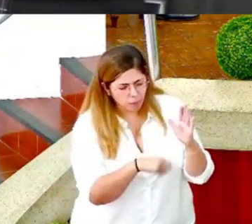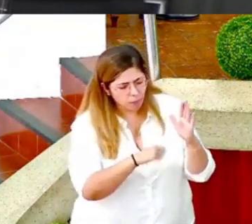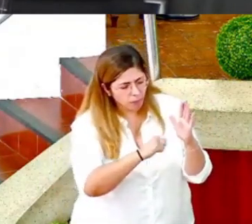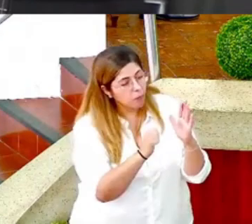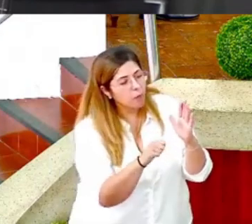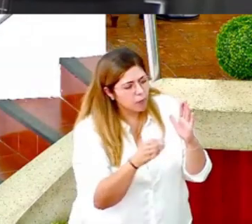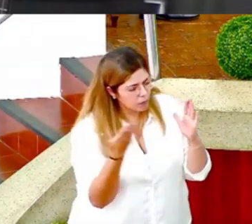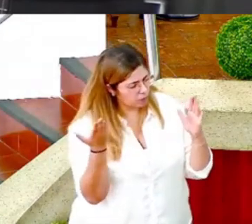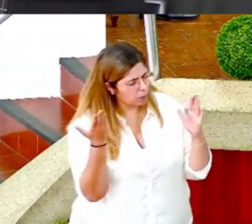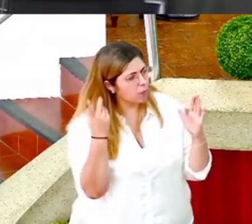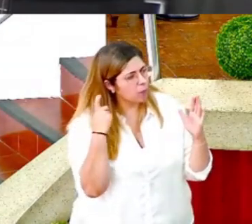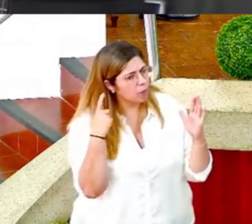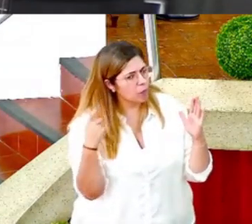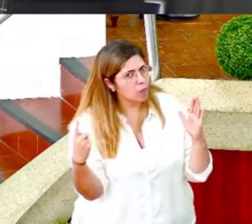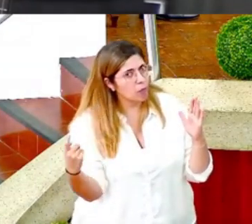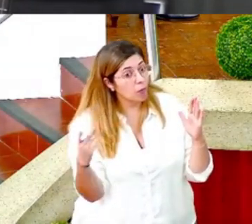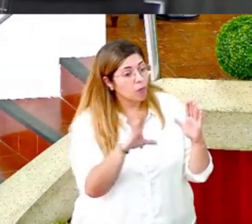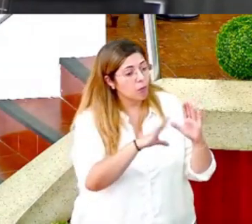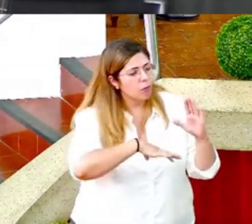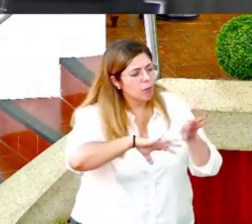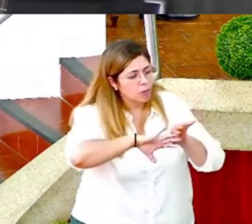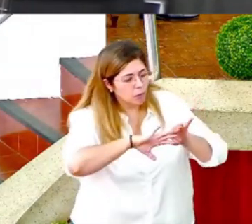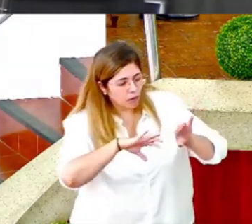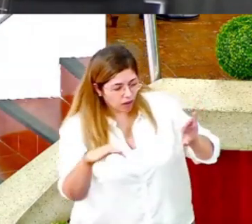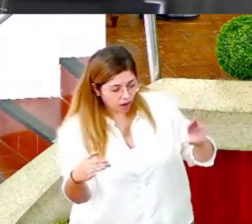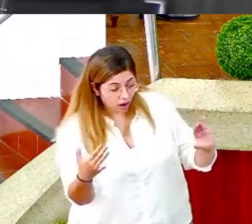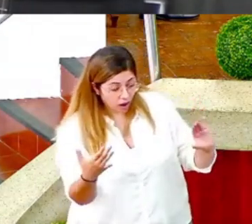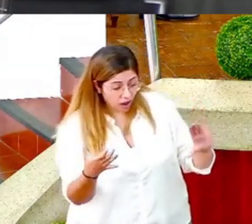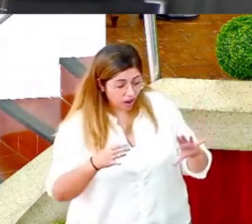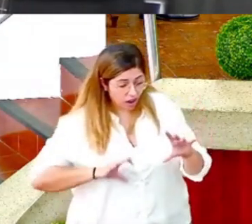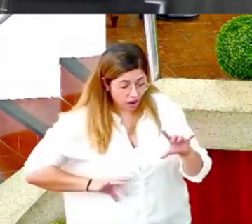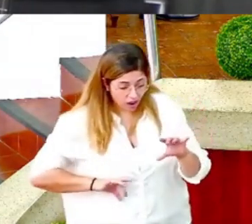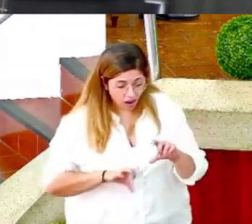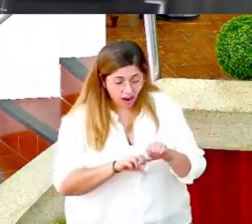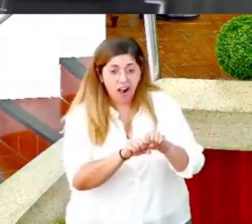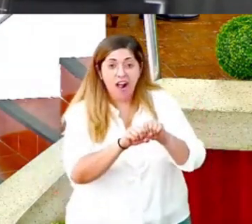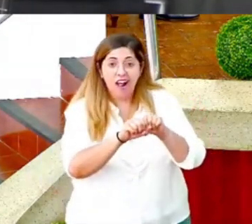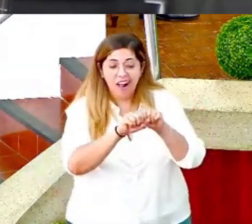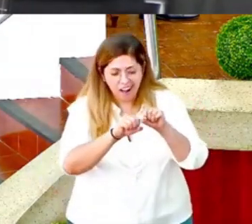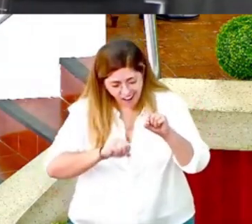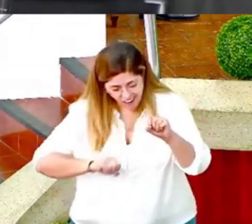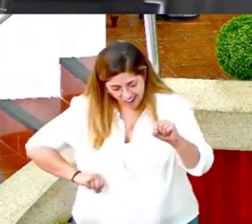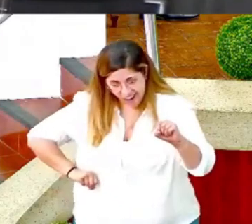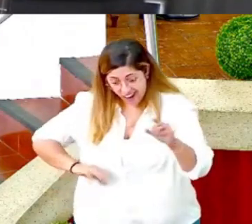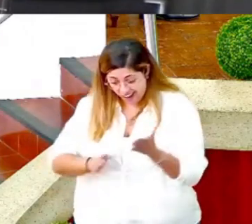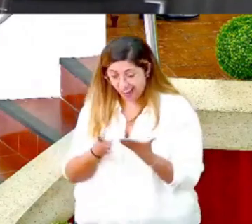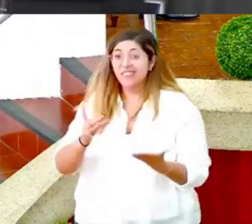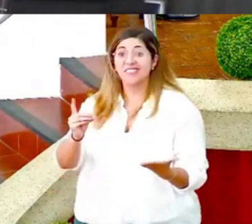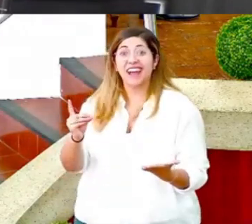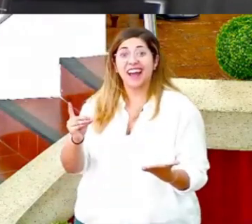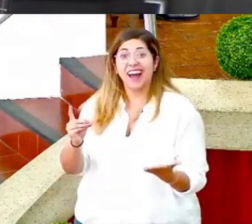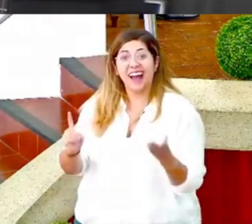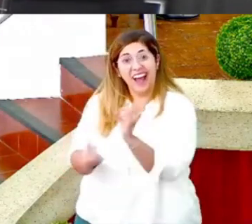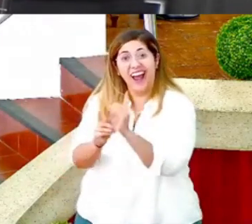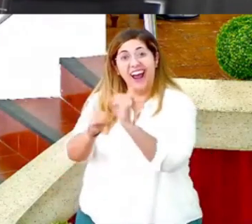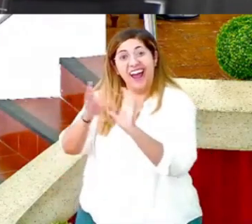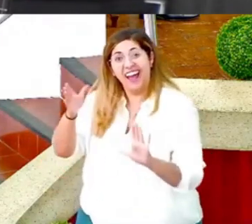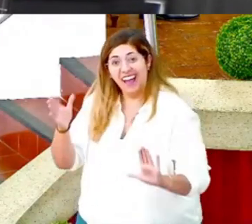o livro pode estar perdido na casa do Senhor? As pessoas não conseguem nem dizer o que é aquele